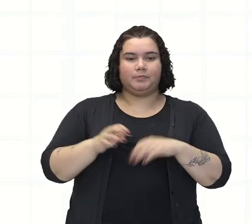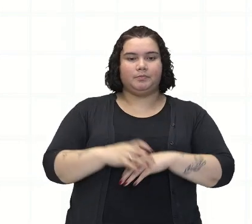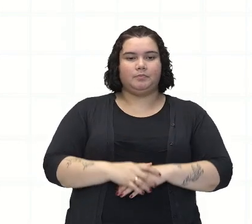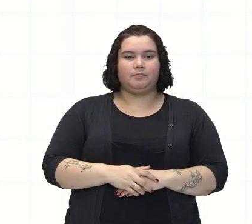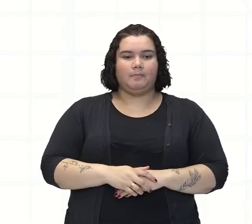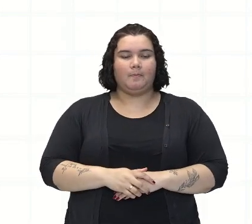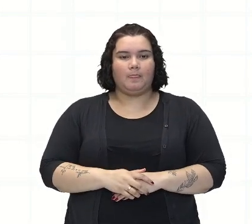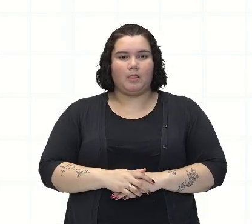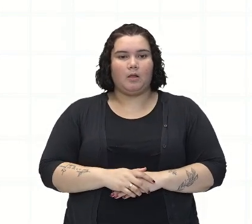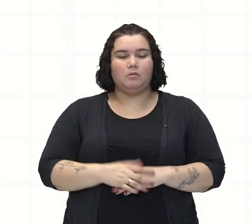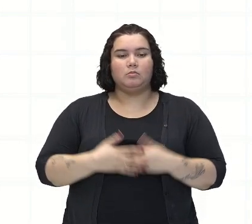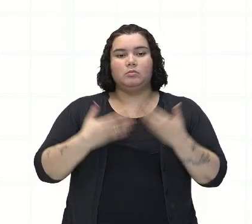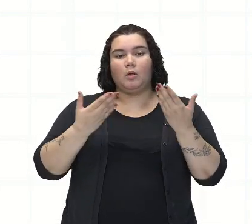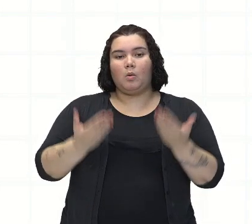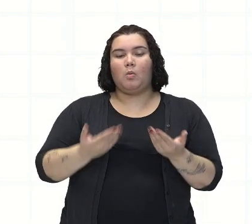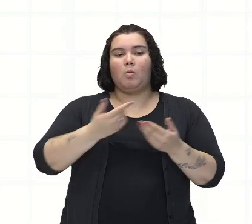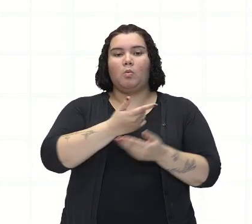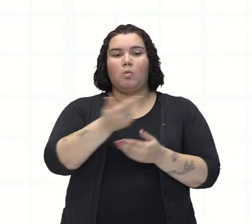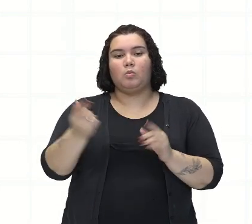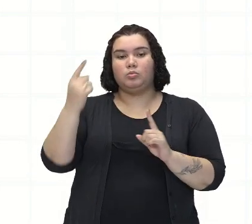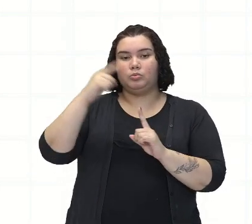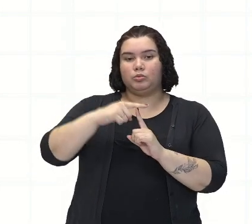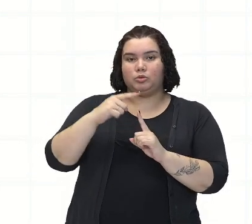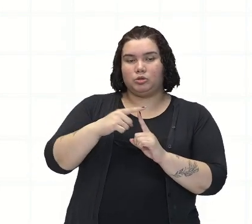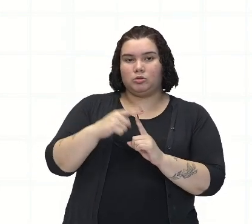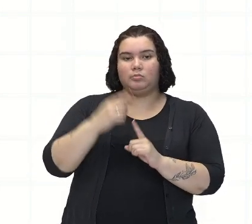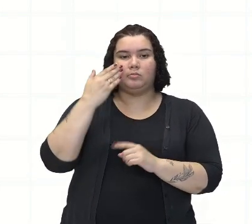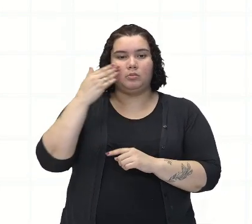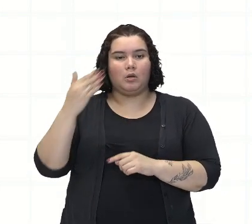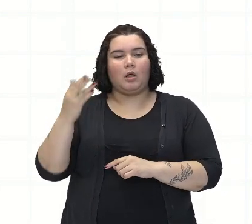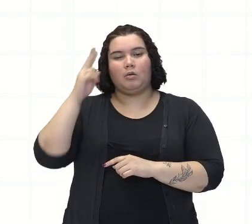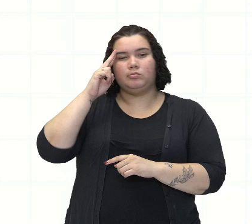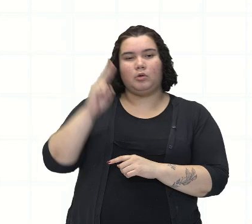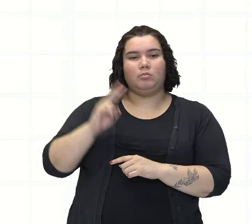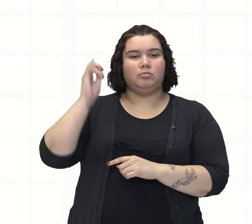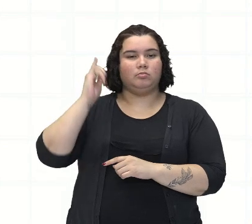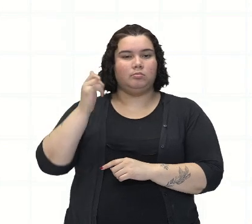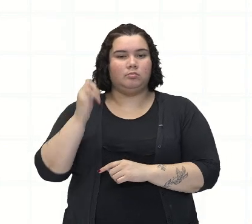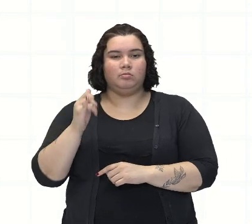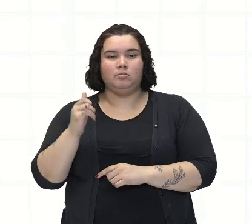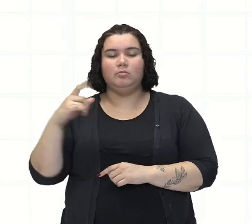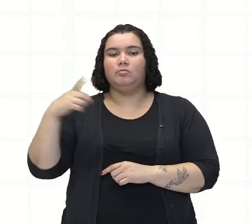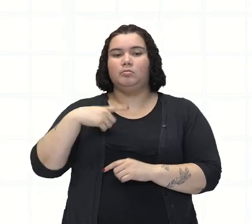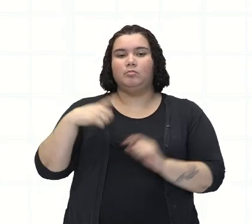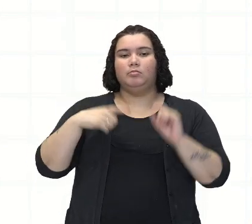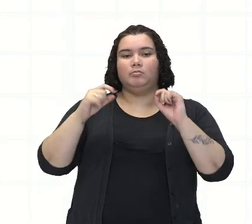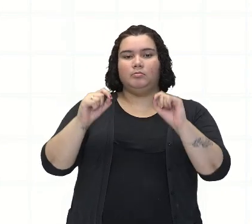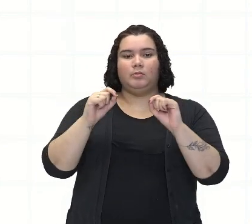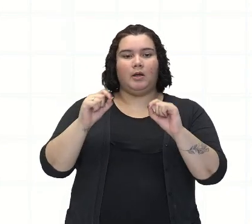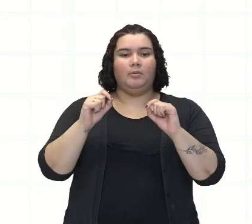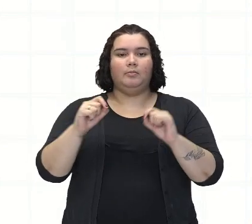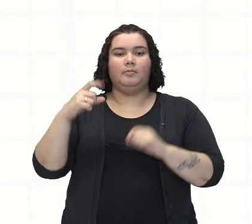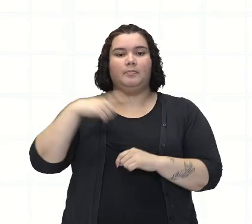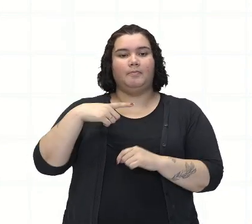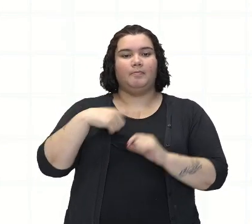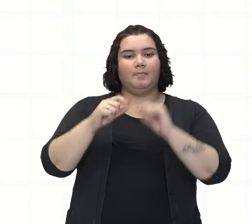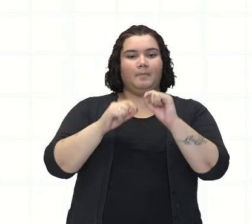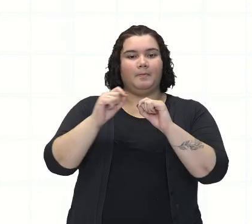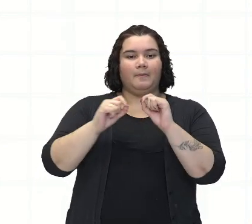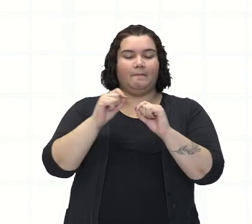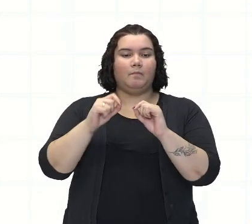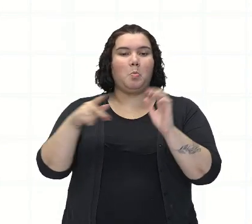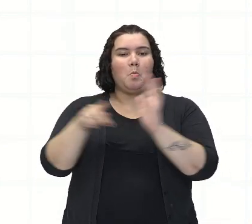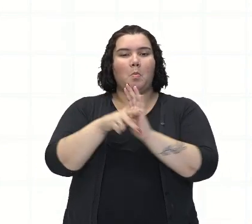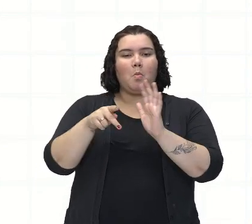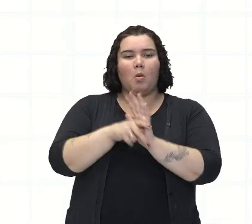sequência, para terminar aí os nossos tipos de conto, nós temos os contos maravilhosos, com elementos mágicos e sobrenaturais que ajudam